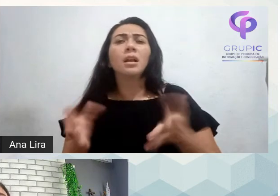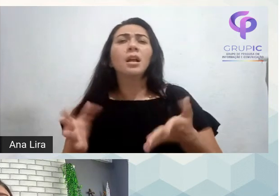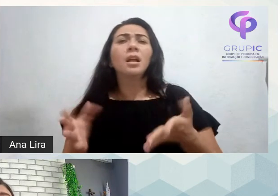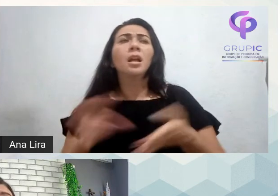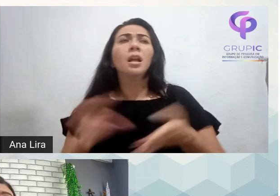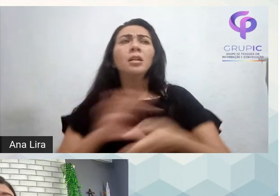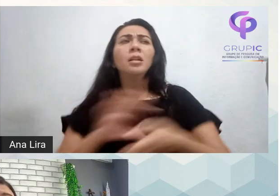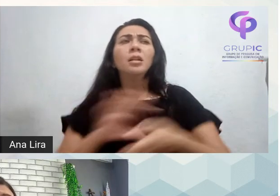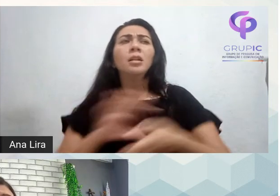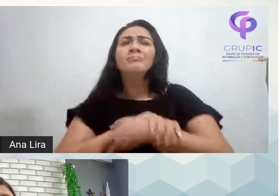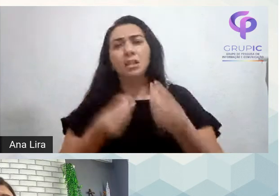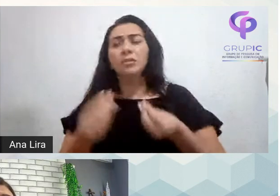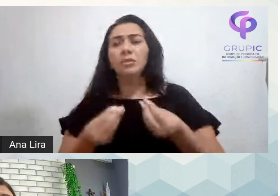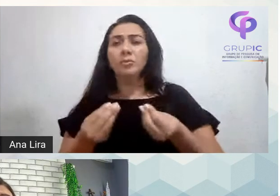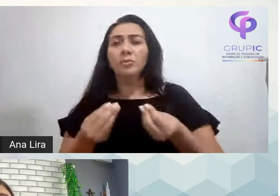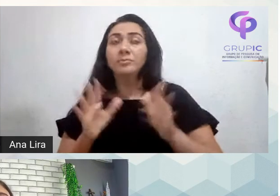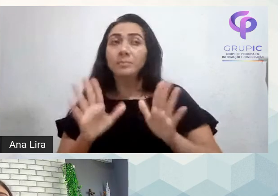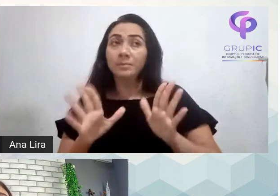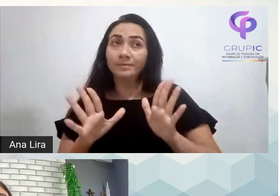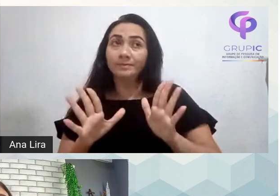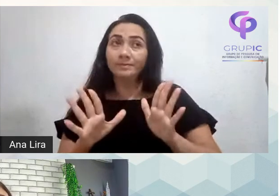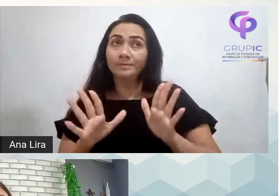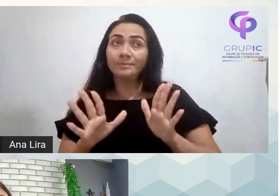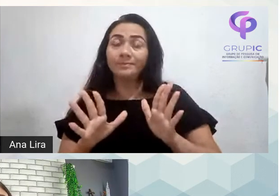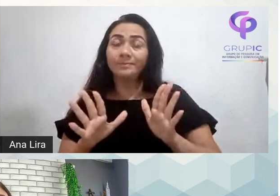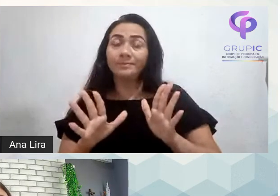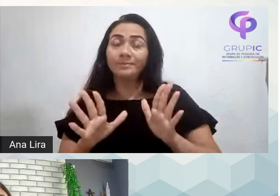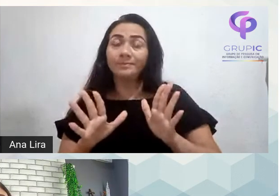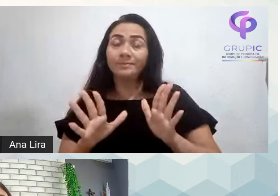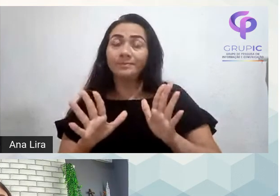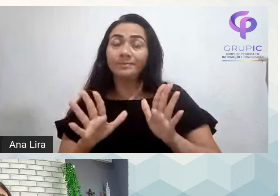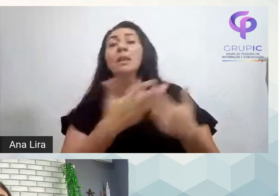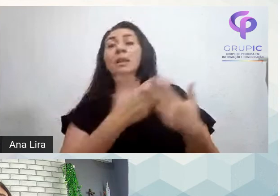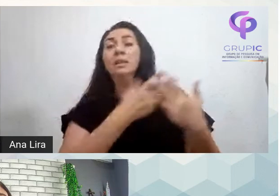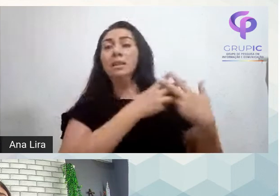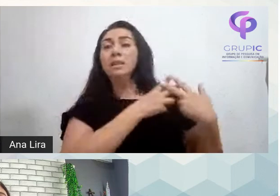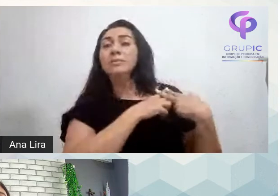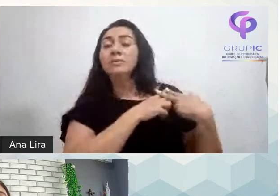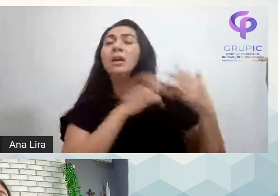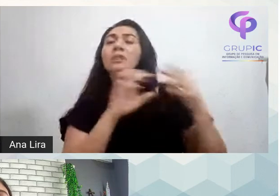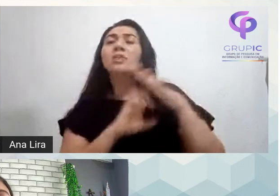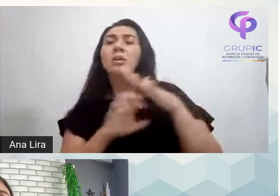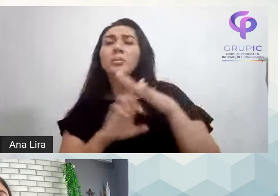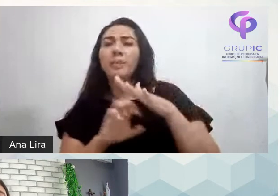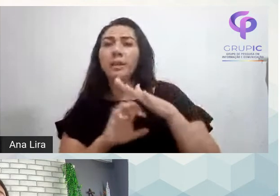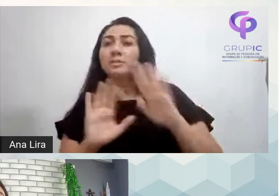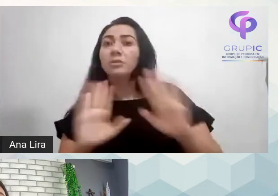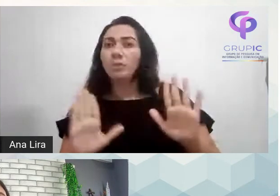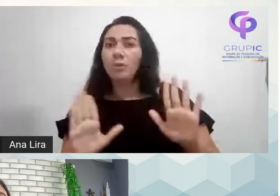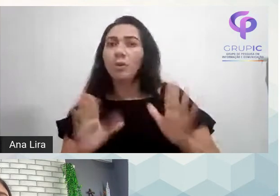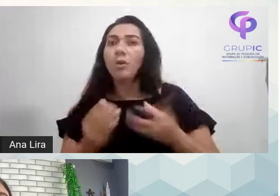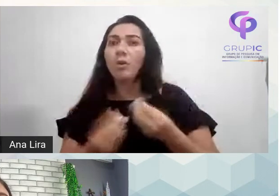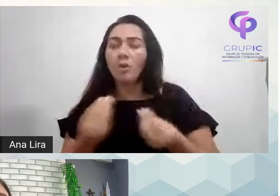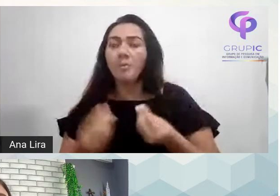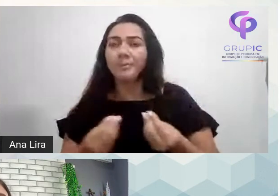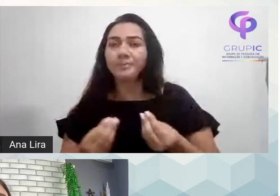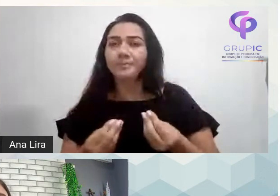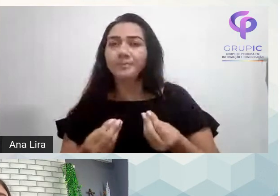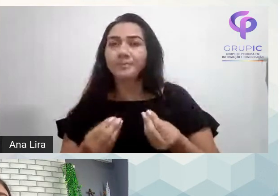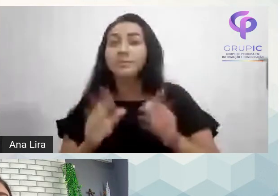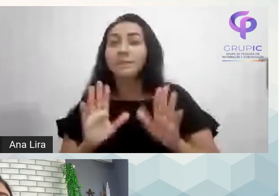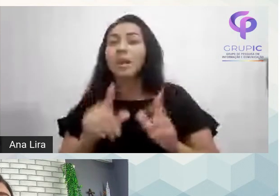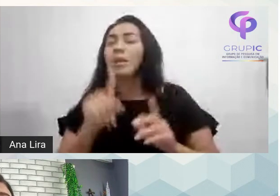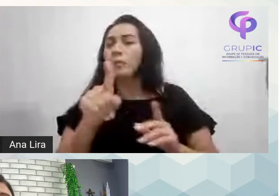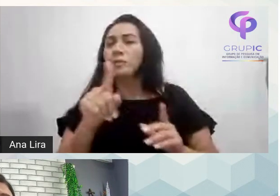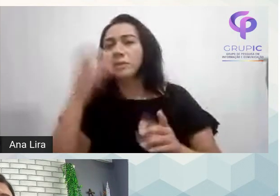uma política de responsabilidade social da empresa. Então, aí vai uma dica para você que tem uma intenção, olha, eu tenho